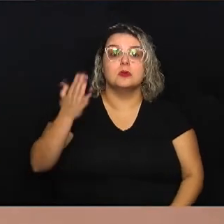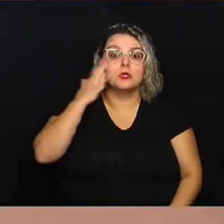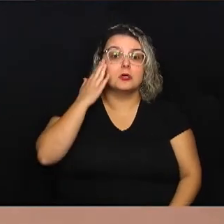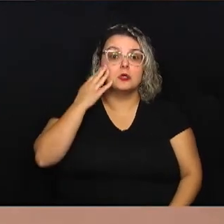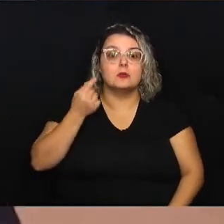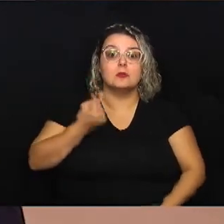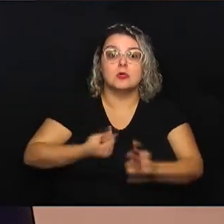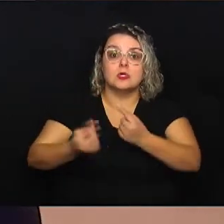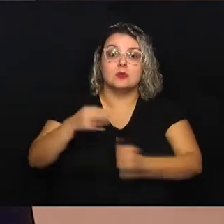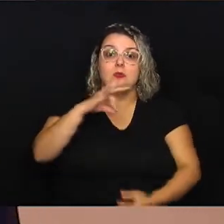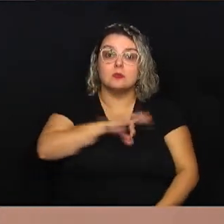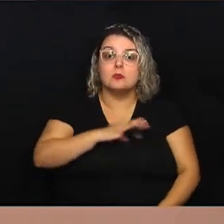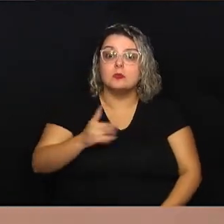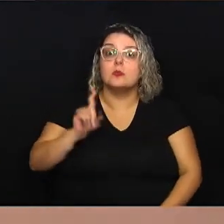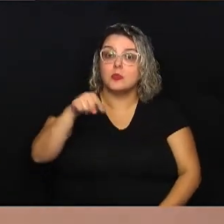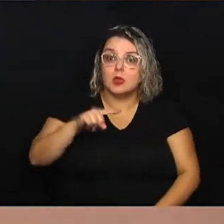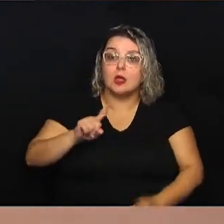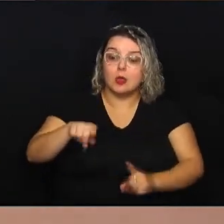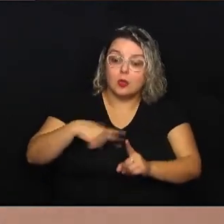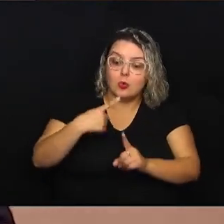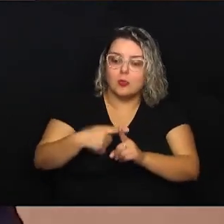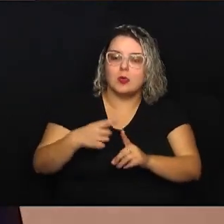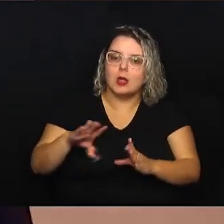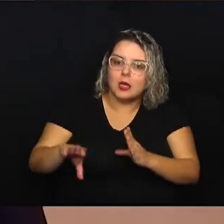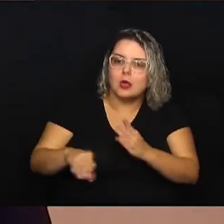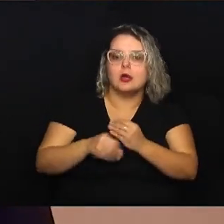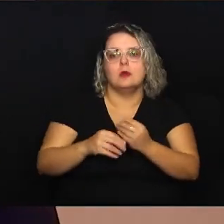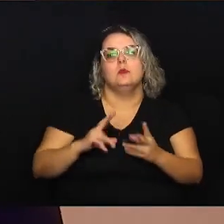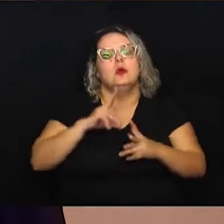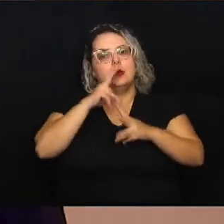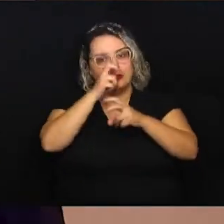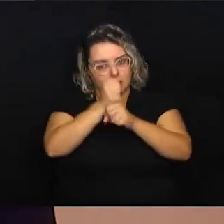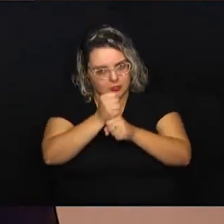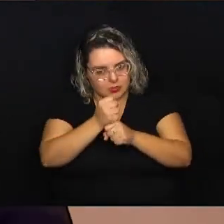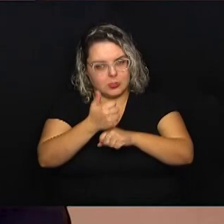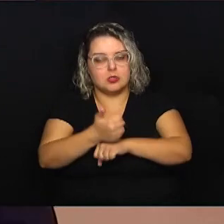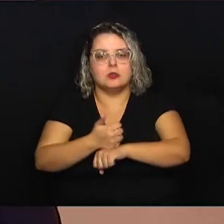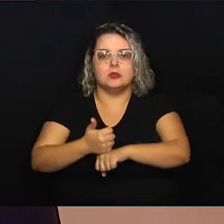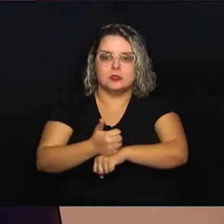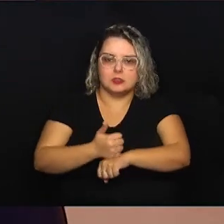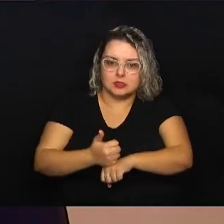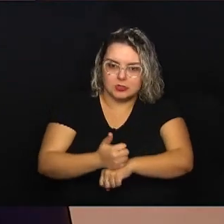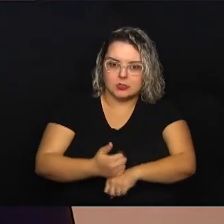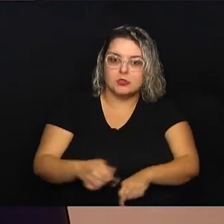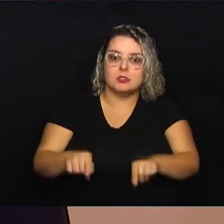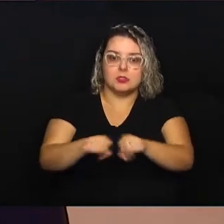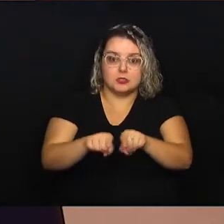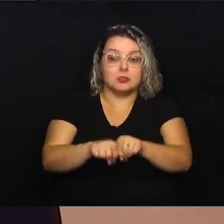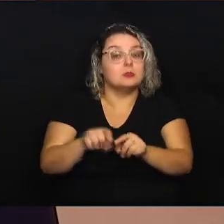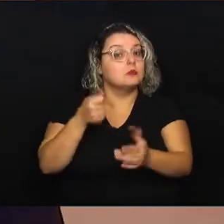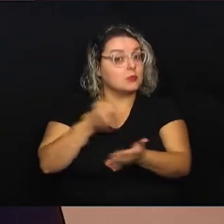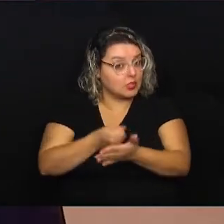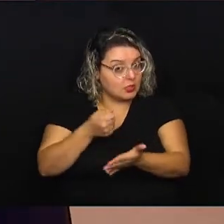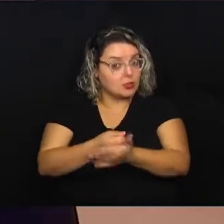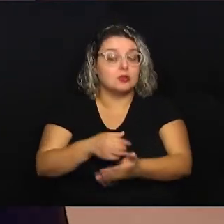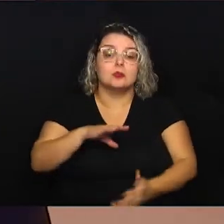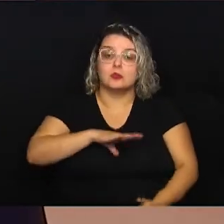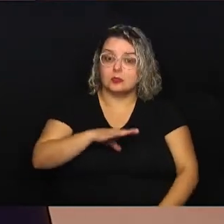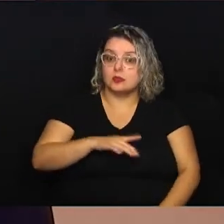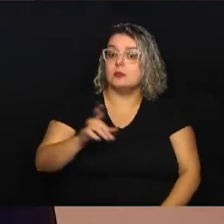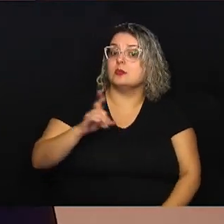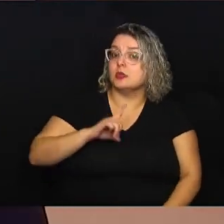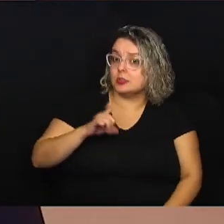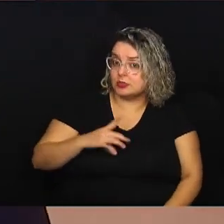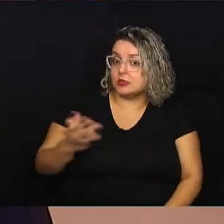porque isso é um adicional, justamente para fortalecer esses profissionais e também para garantir que o município tenha